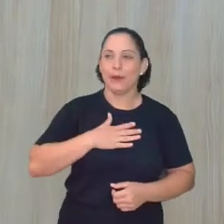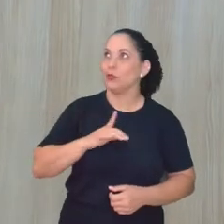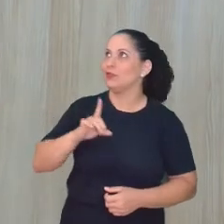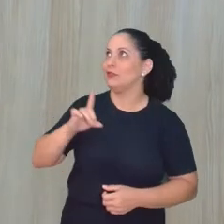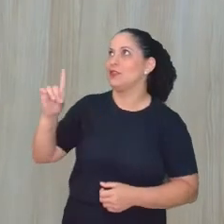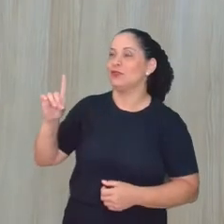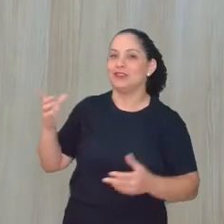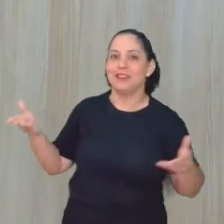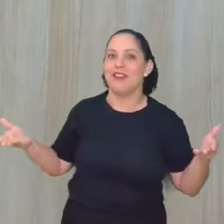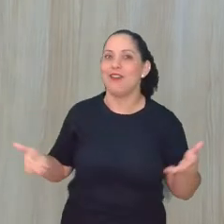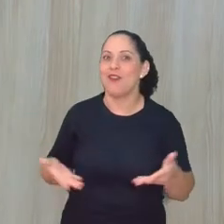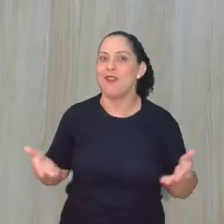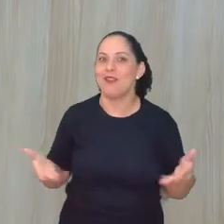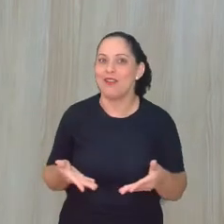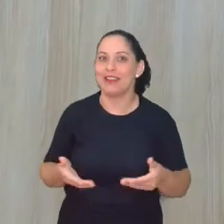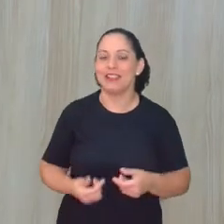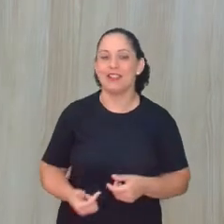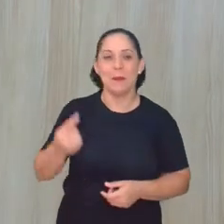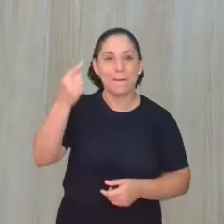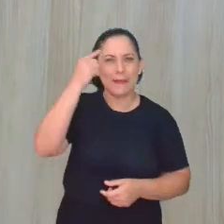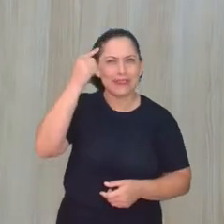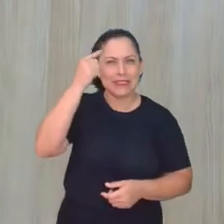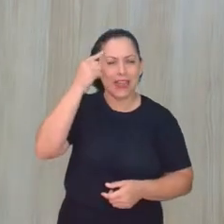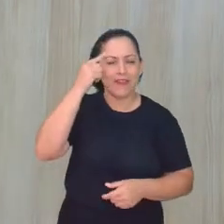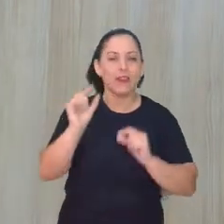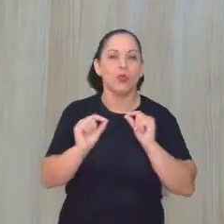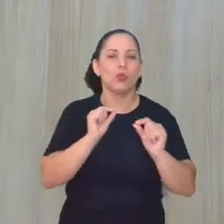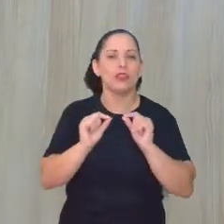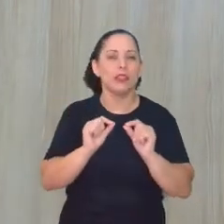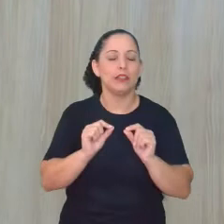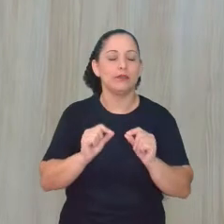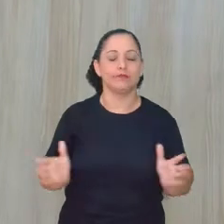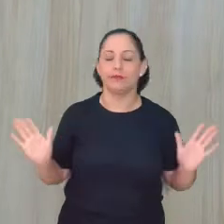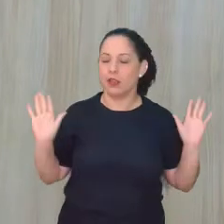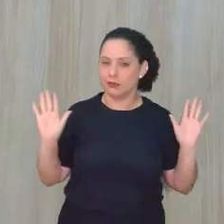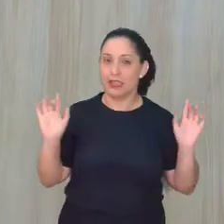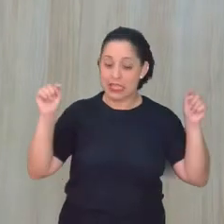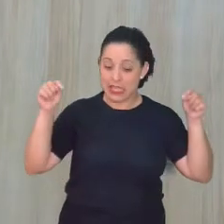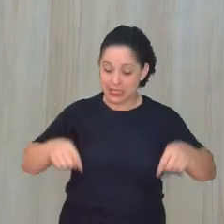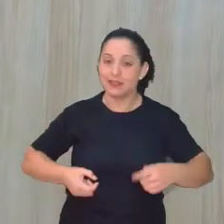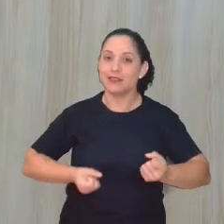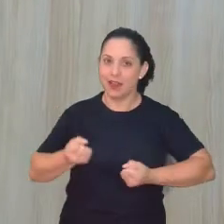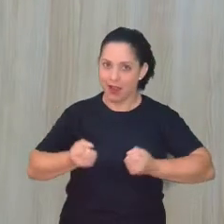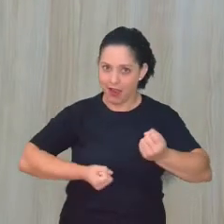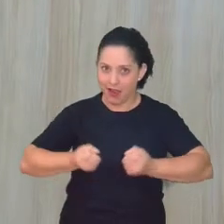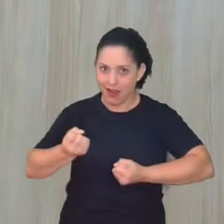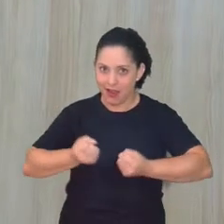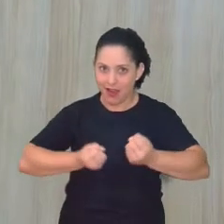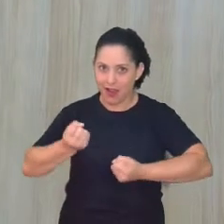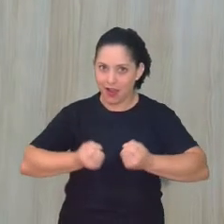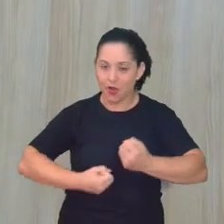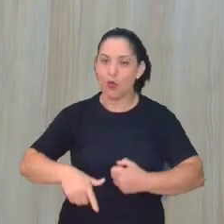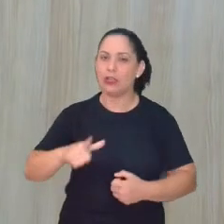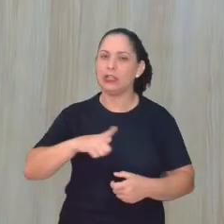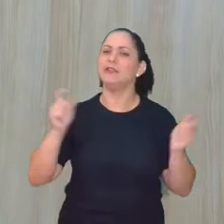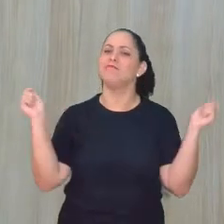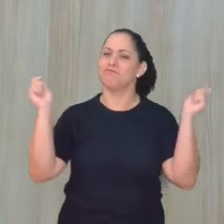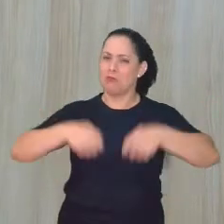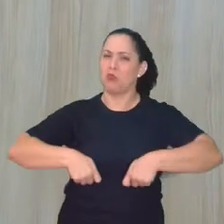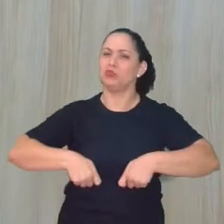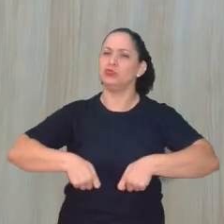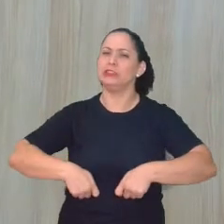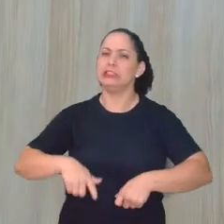vem cá. E eu pensava, na minha mente, esse carro, ele tem uma capacidade